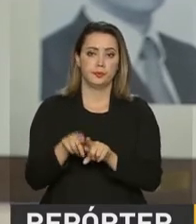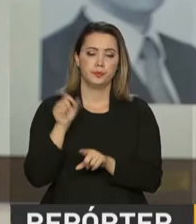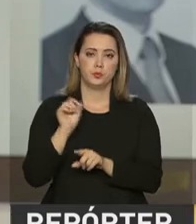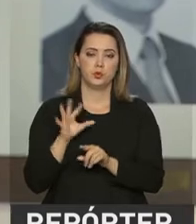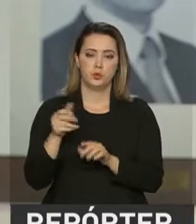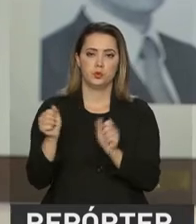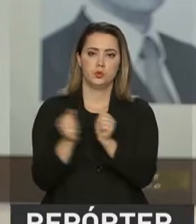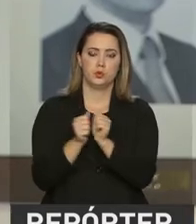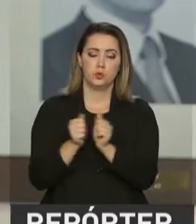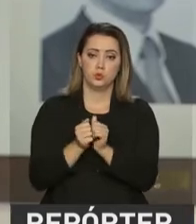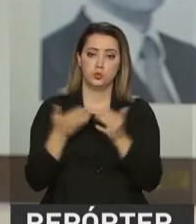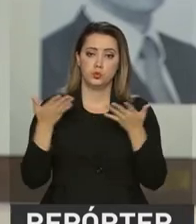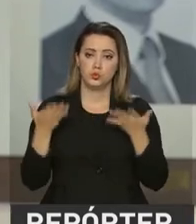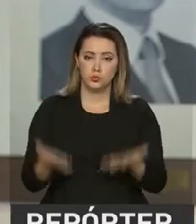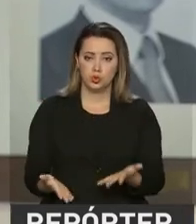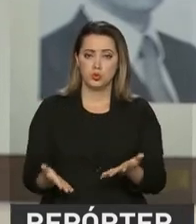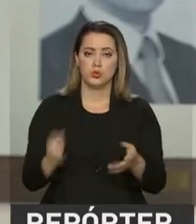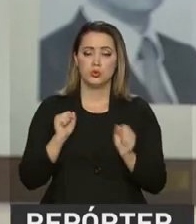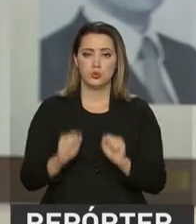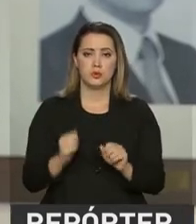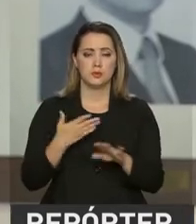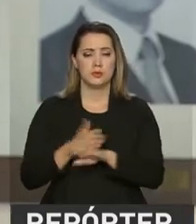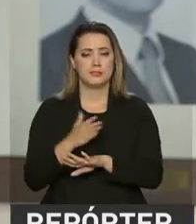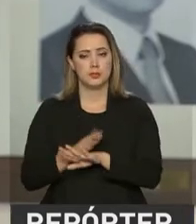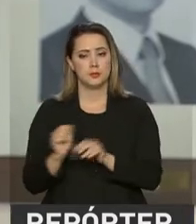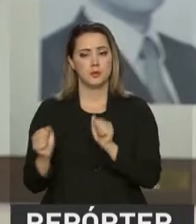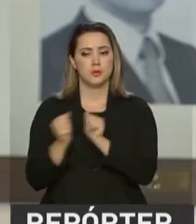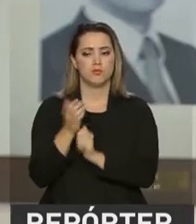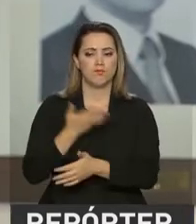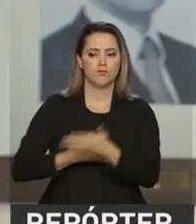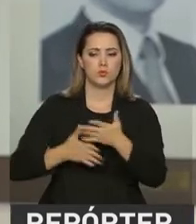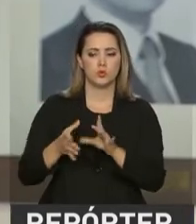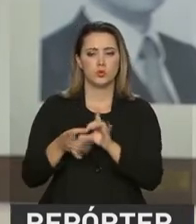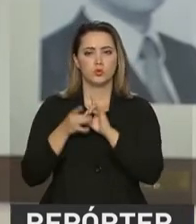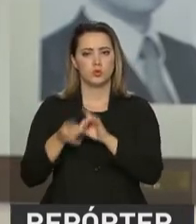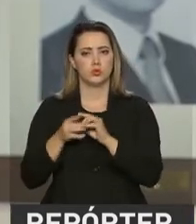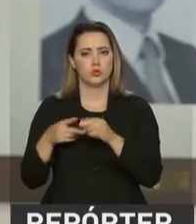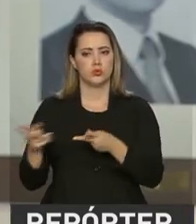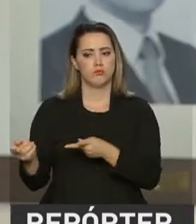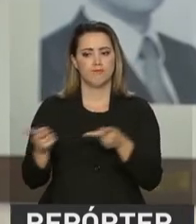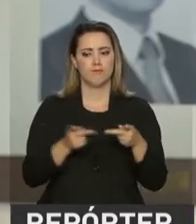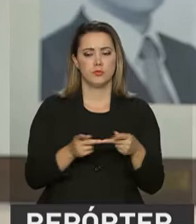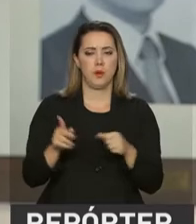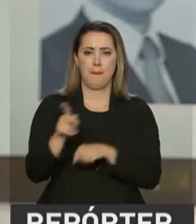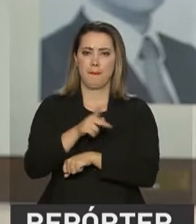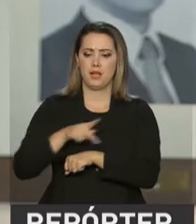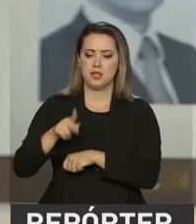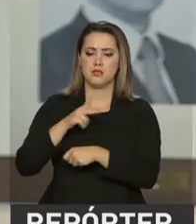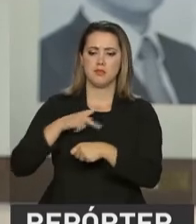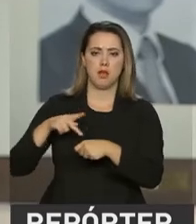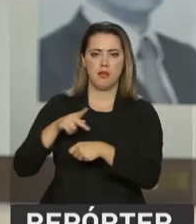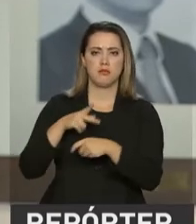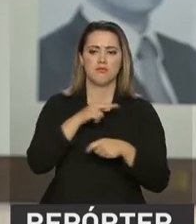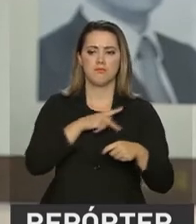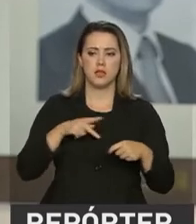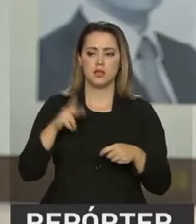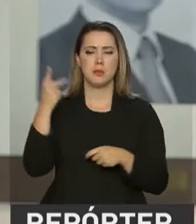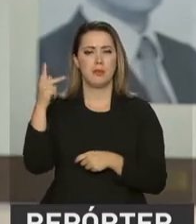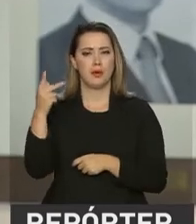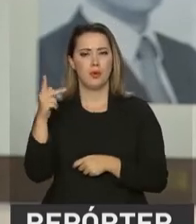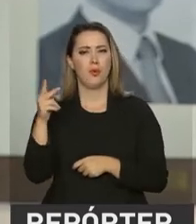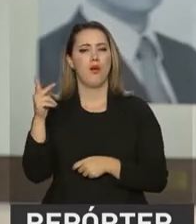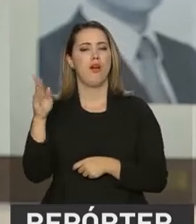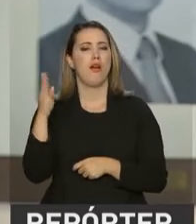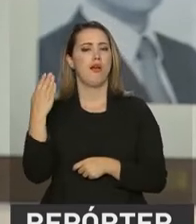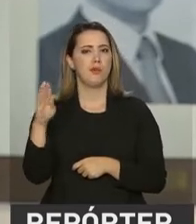junto com capacitação mútuo com os vizinhos nós temos uma operação muito próxima junto à paraguai bolívia peru